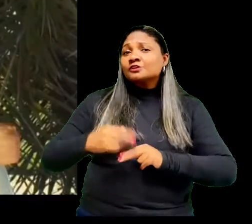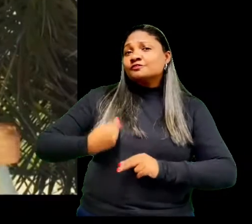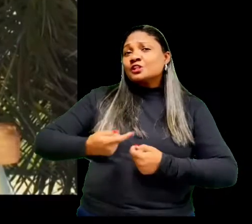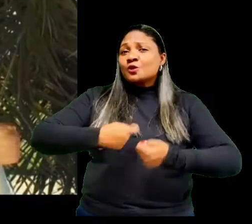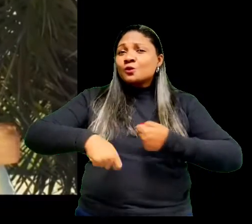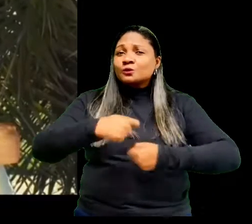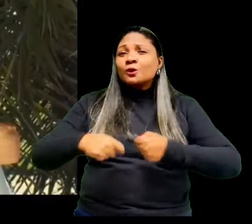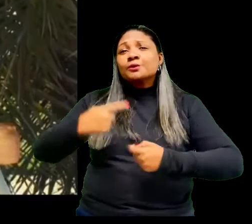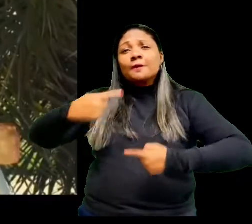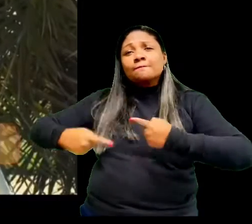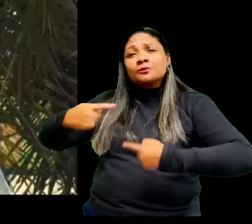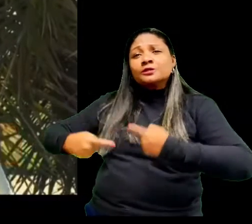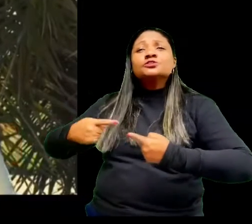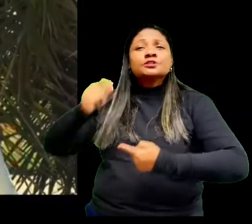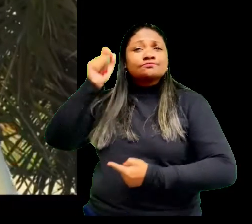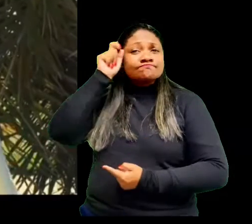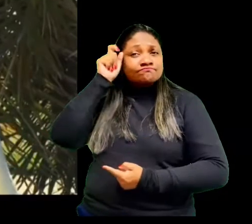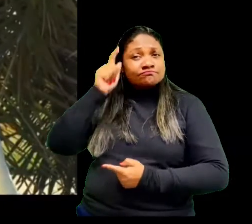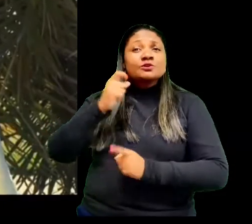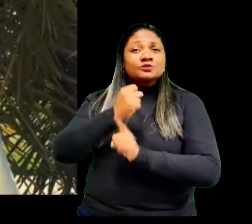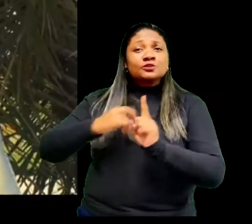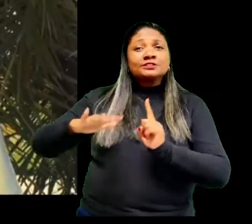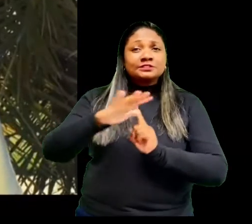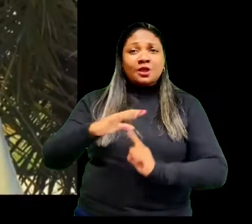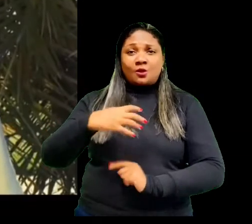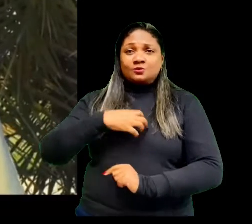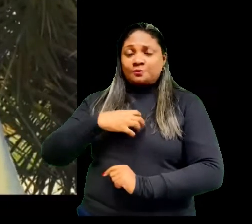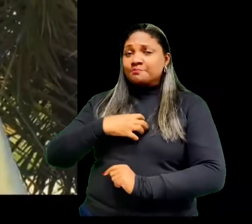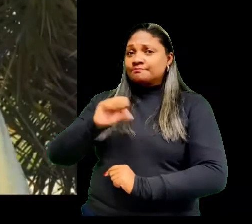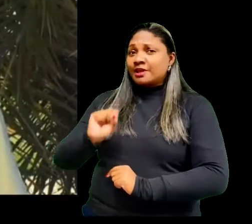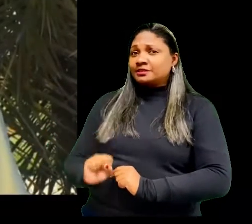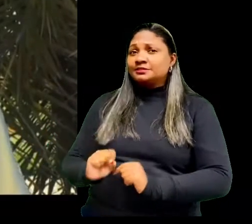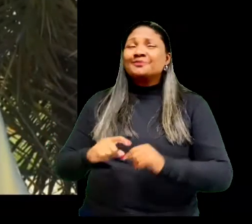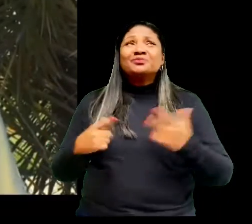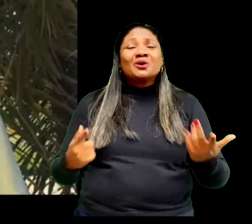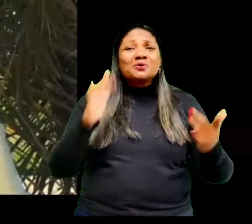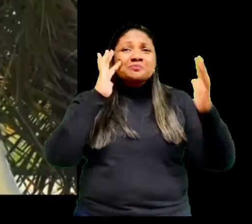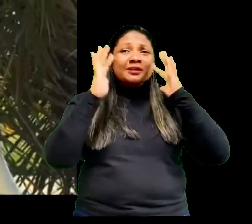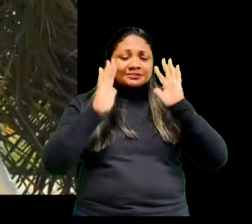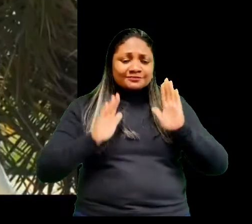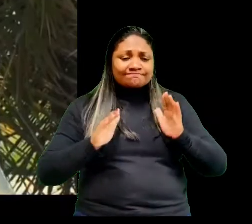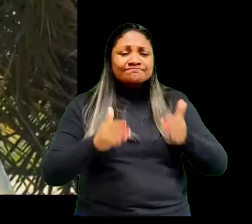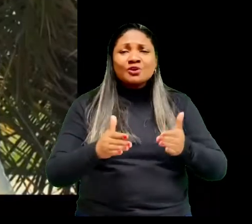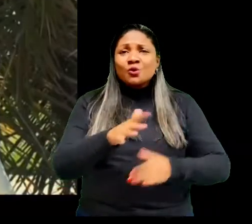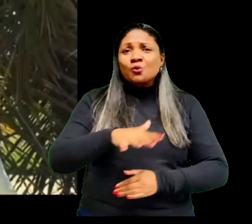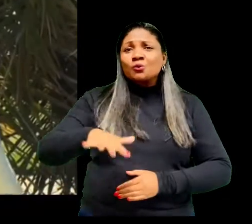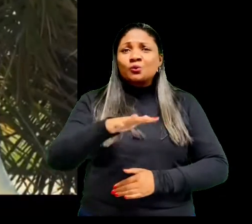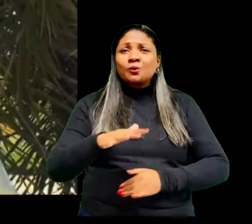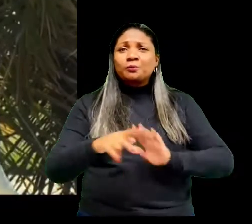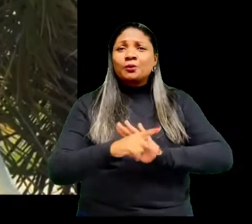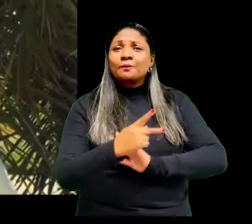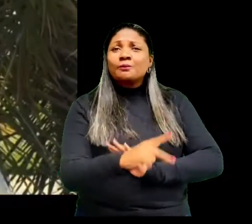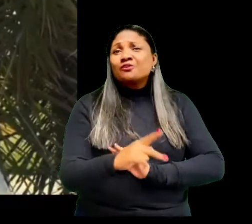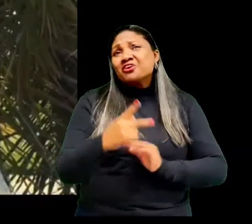política, social e cultural do extremo sul da Bahia. Nós não podemos pensar no povo pataxó nem como uma ficção, nem como uma abstração, fazer